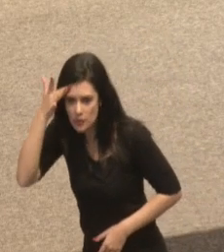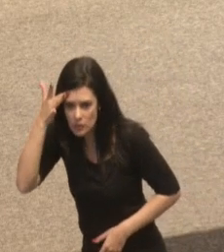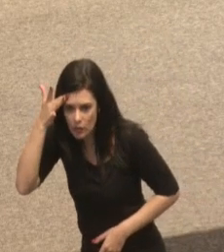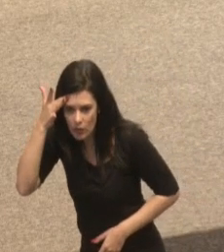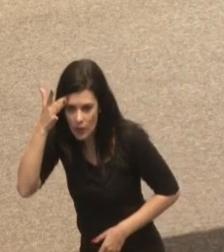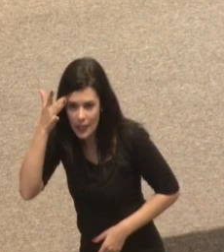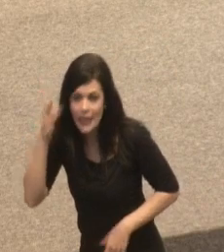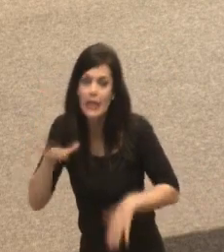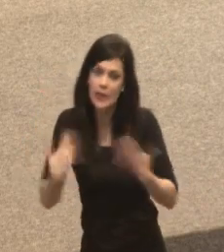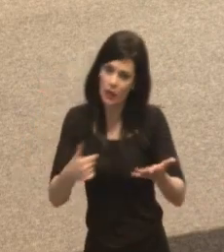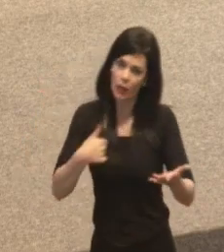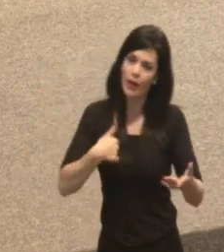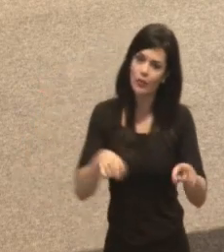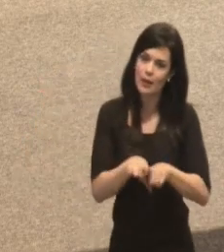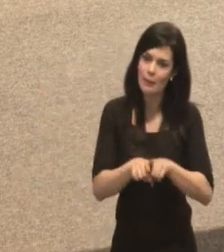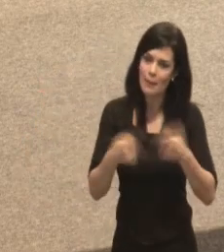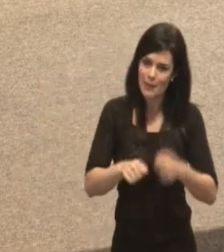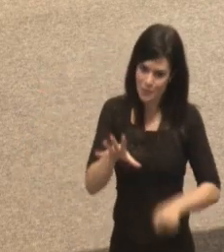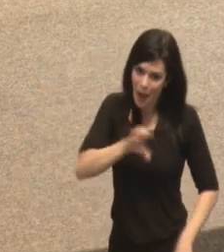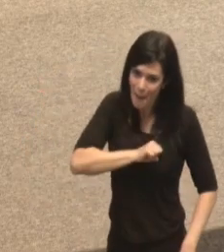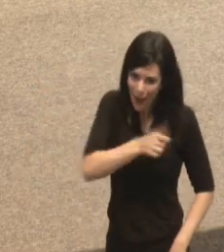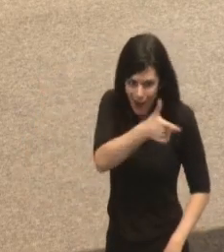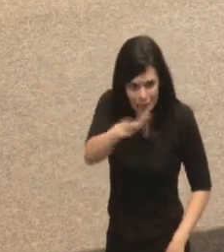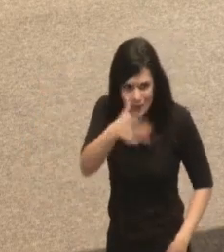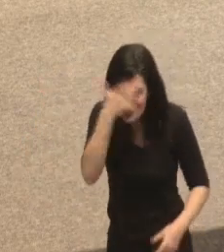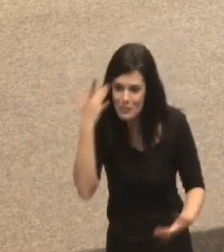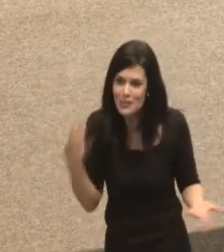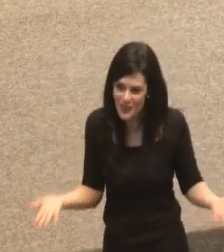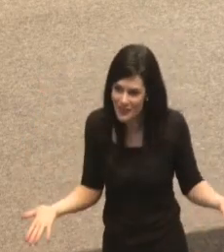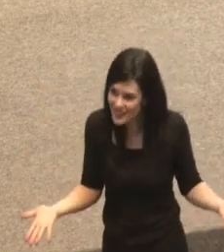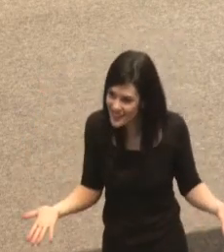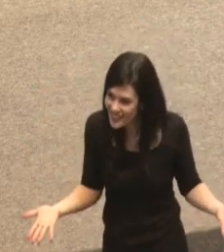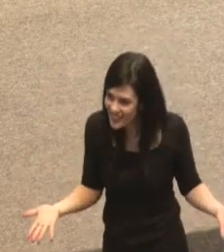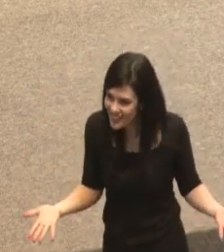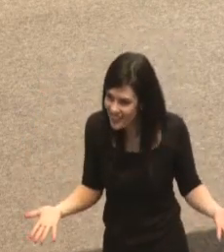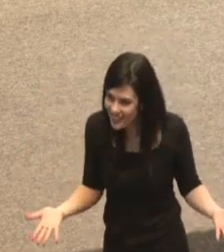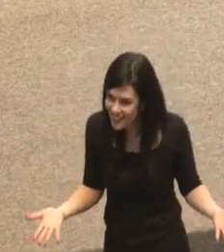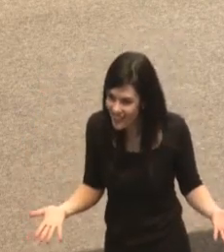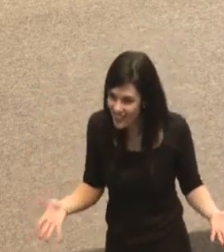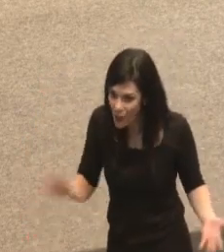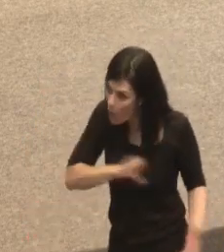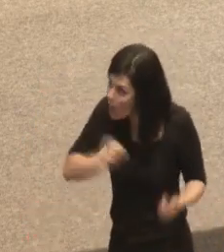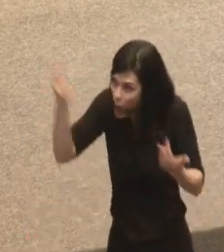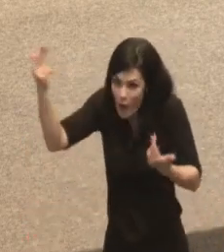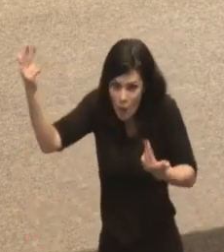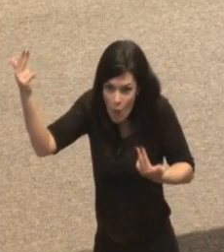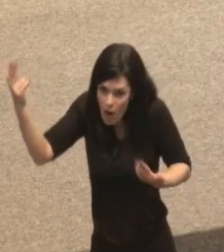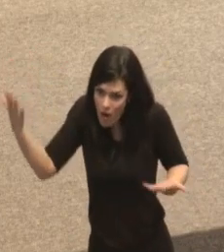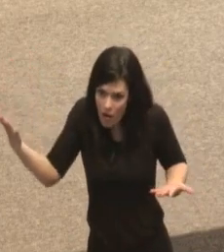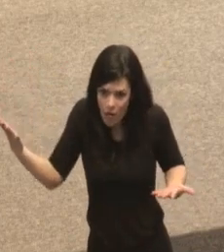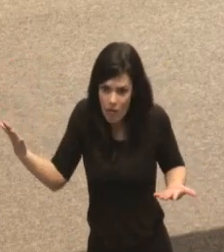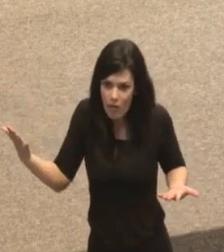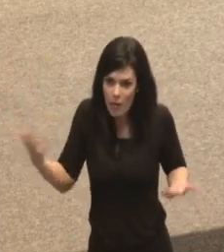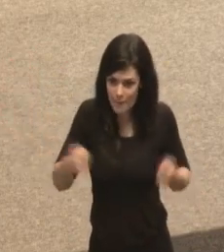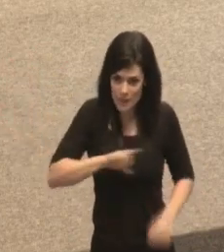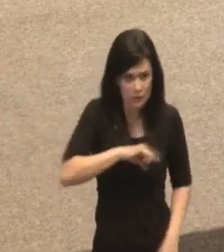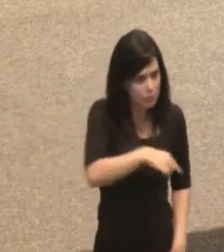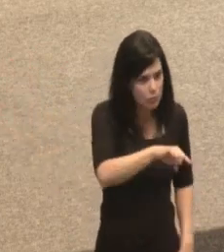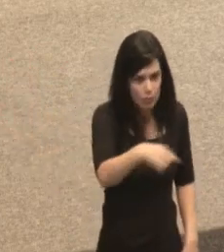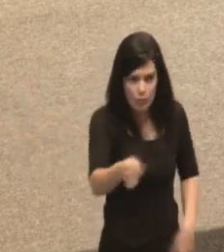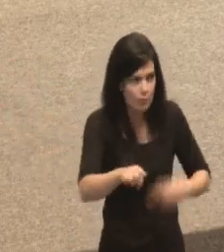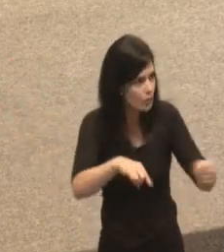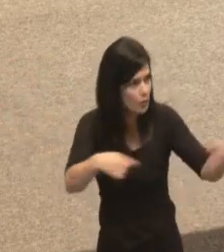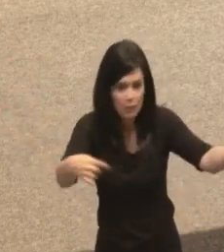isso então, a minha vida agora será um reflexo, e eu vou multiplicar isso, porque Cristo Jesus vai me